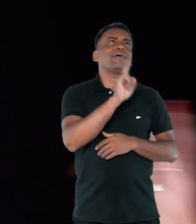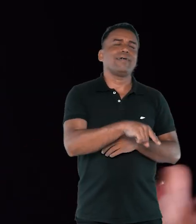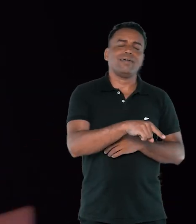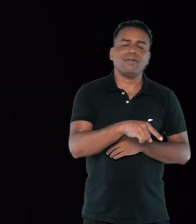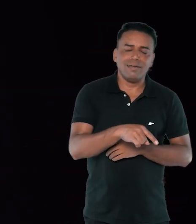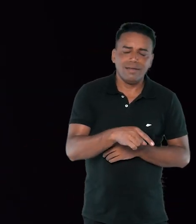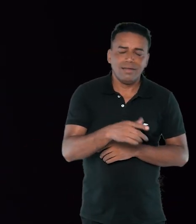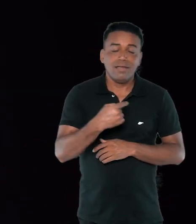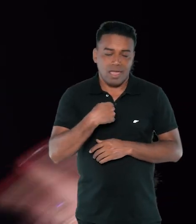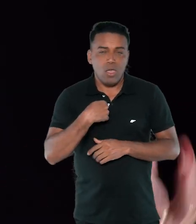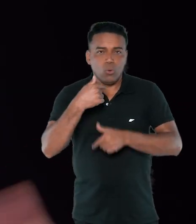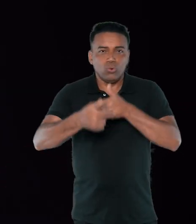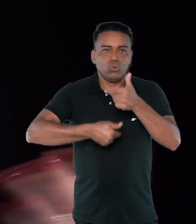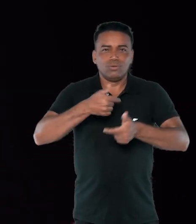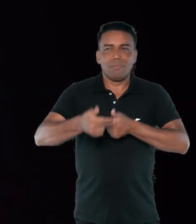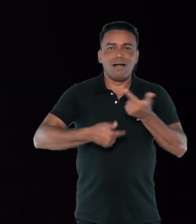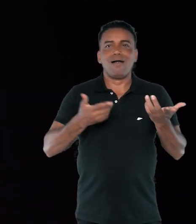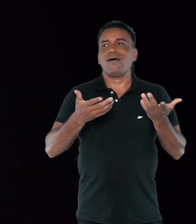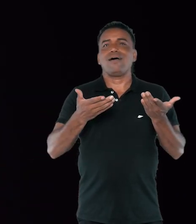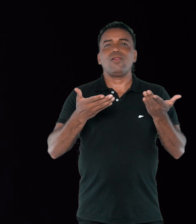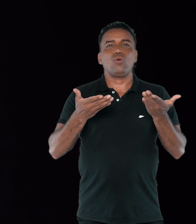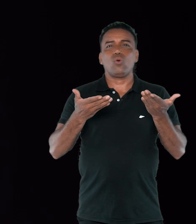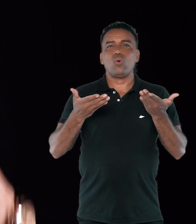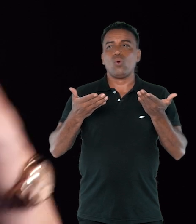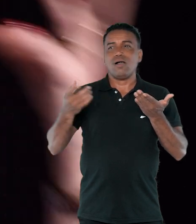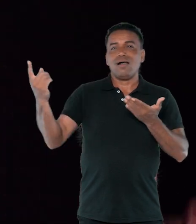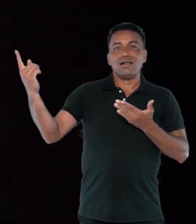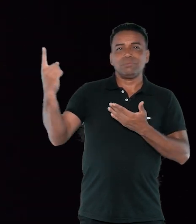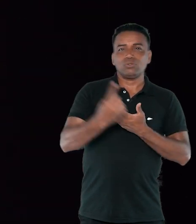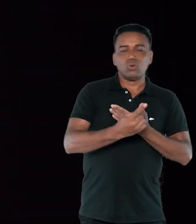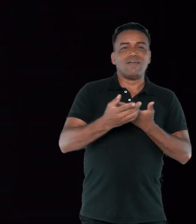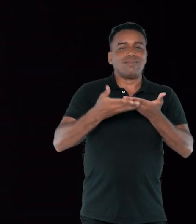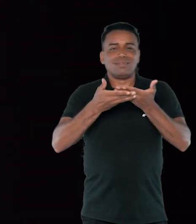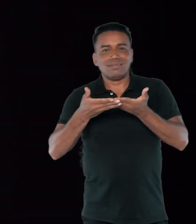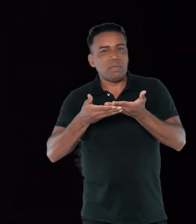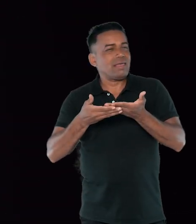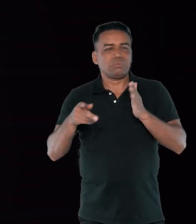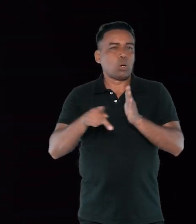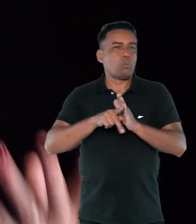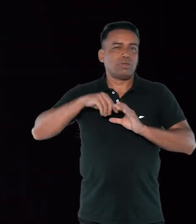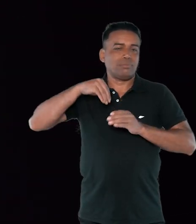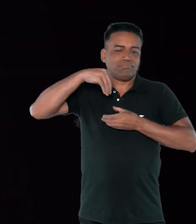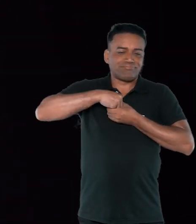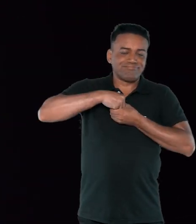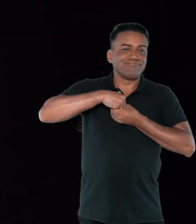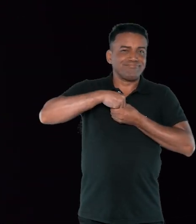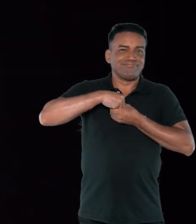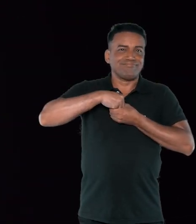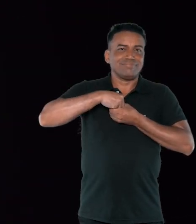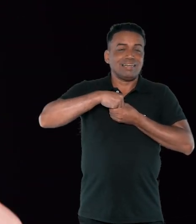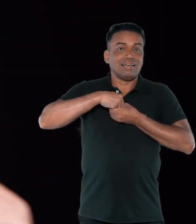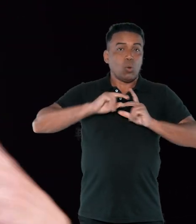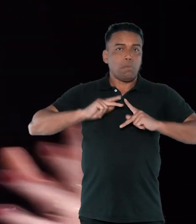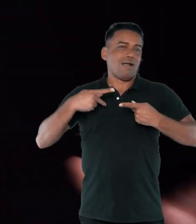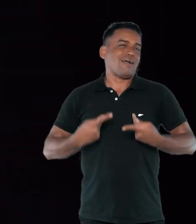eu trabalho abarcando, atendendo as questões gerais, existenciais, humanas, né? É